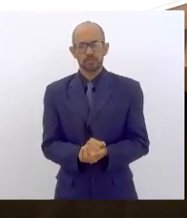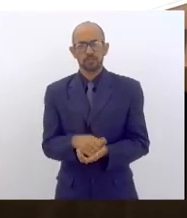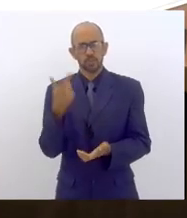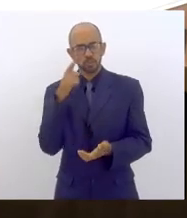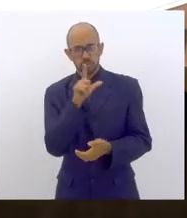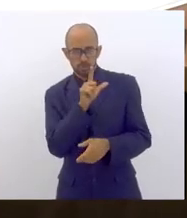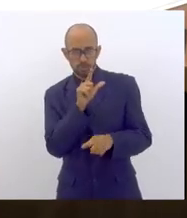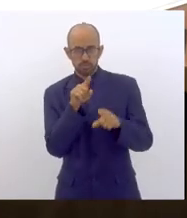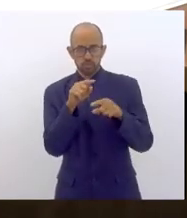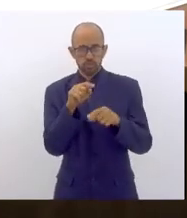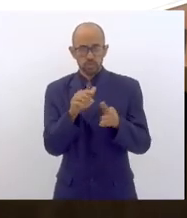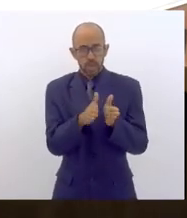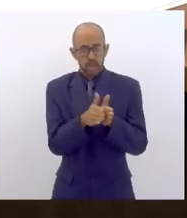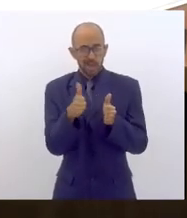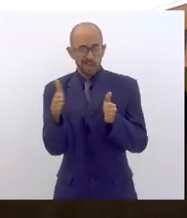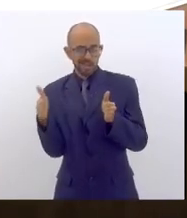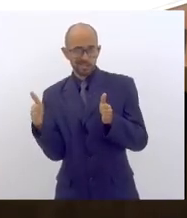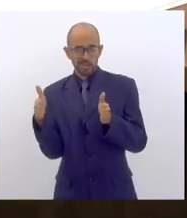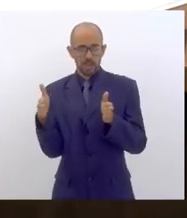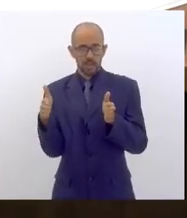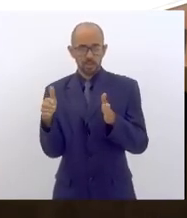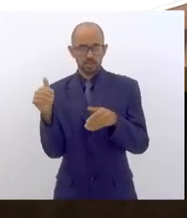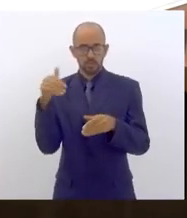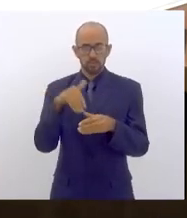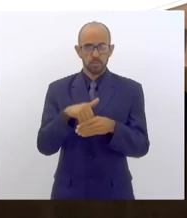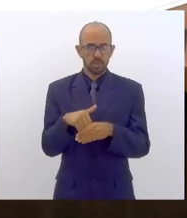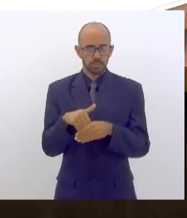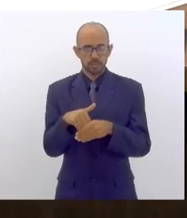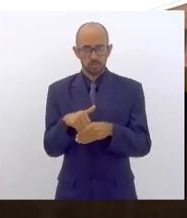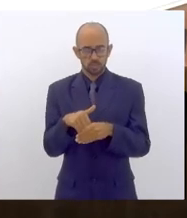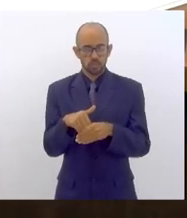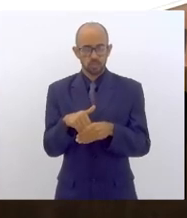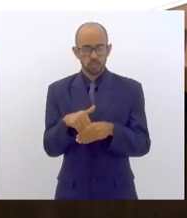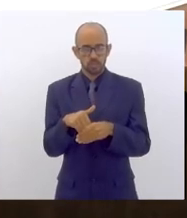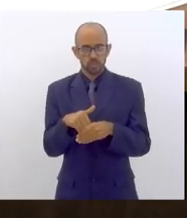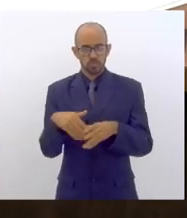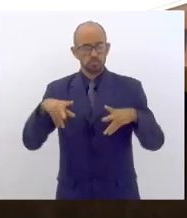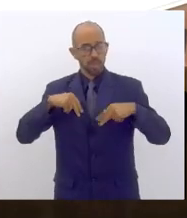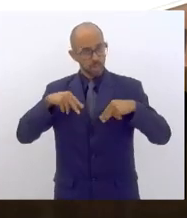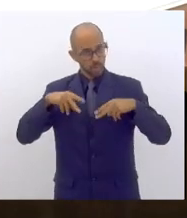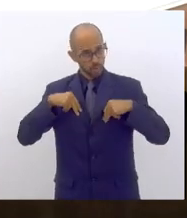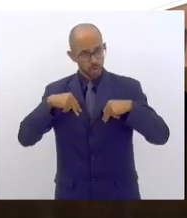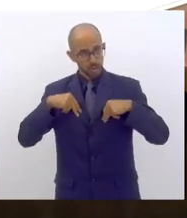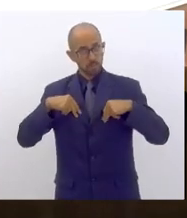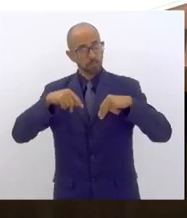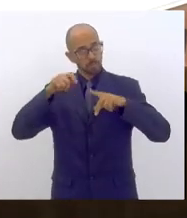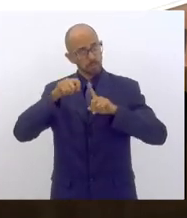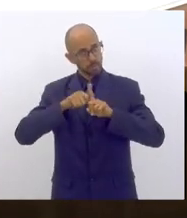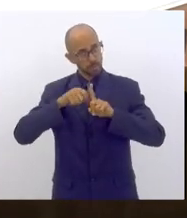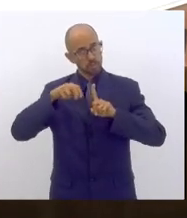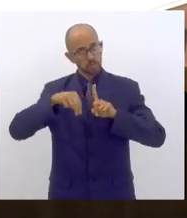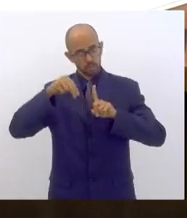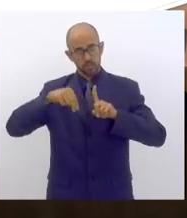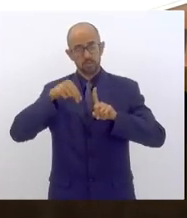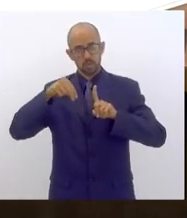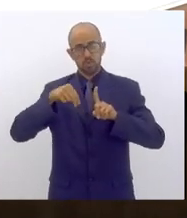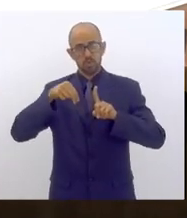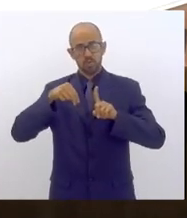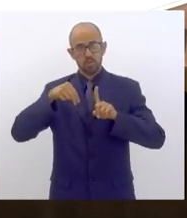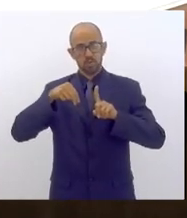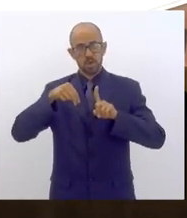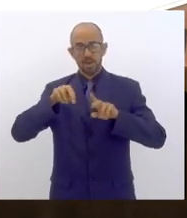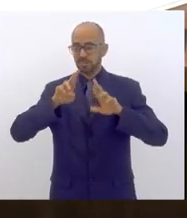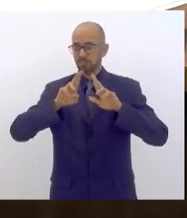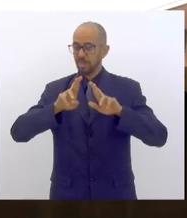conseguirmos postergar essa votação meritória para novembro. Então, digo novamente, a esperança não